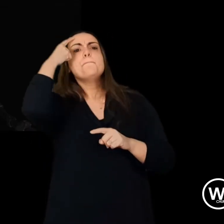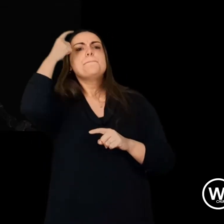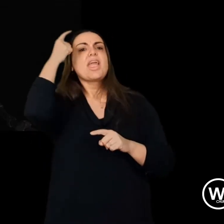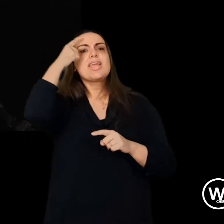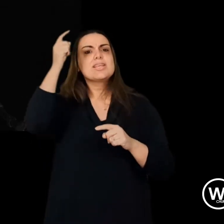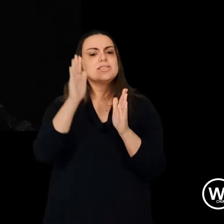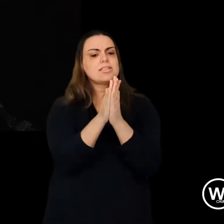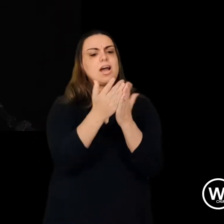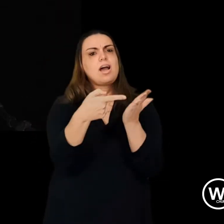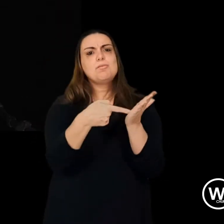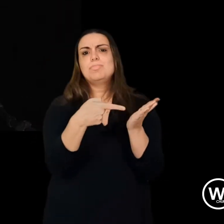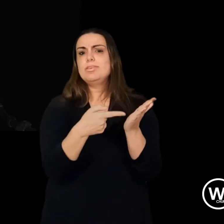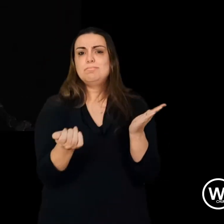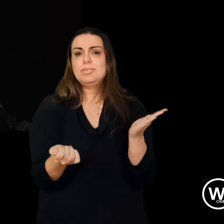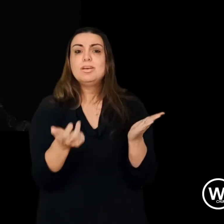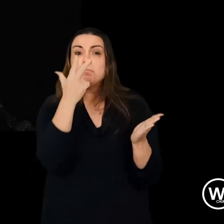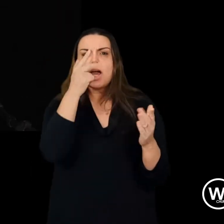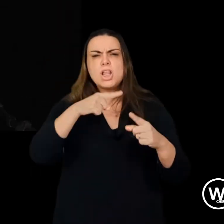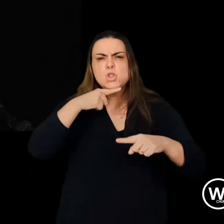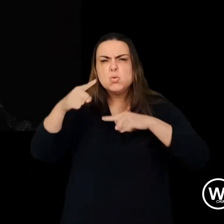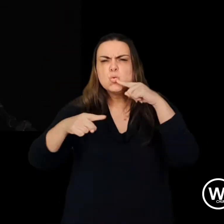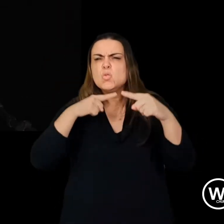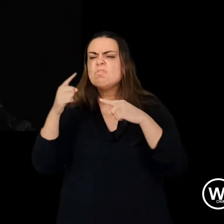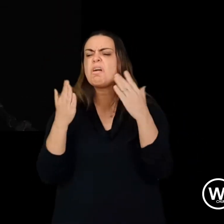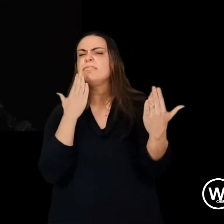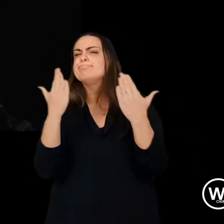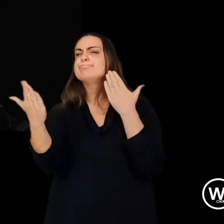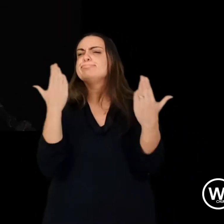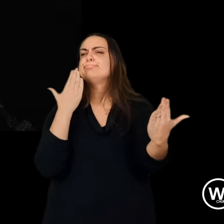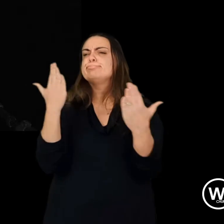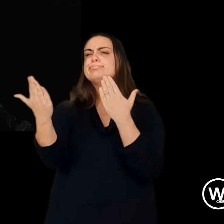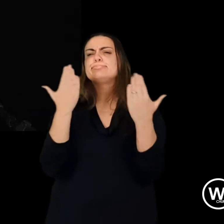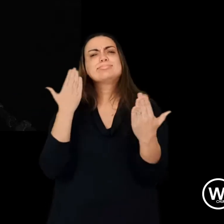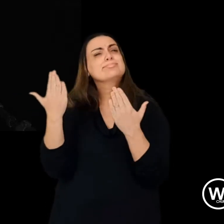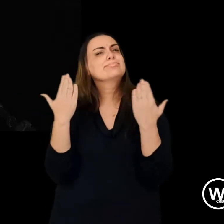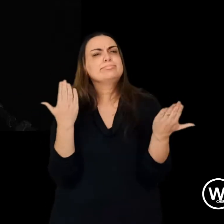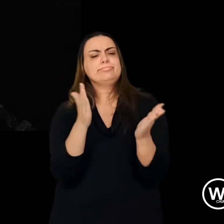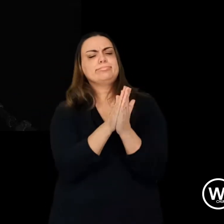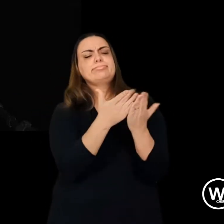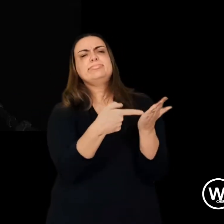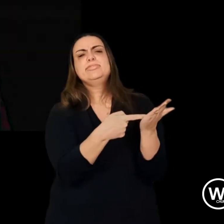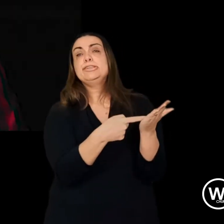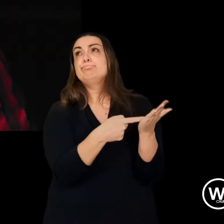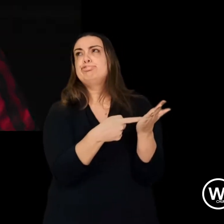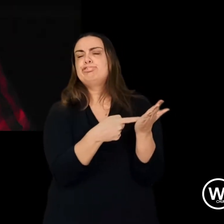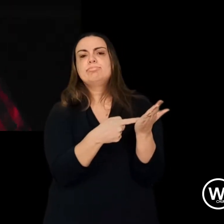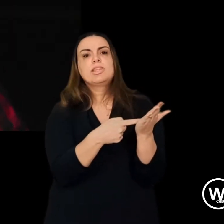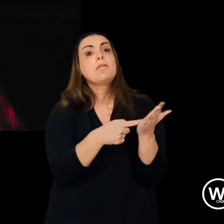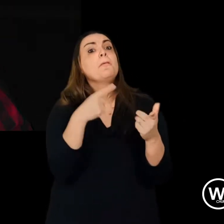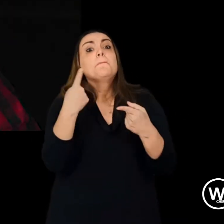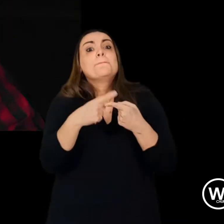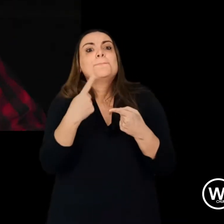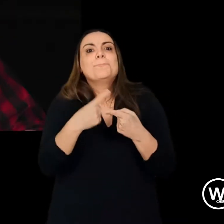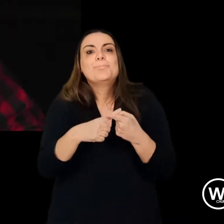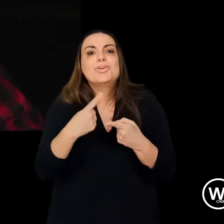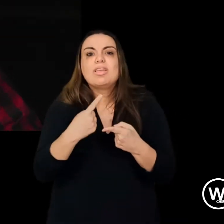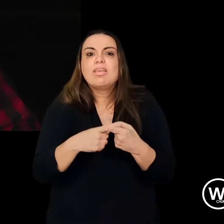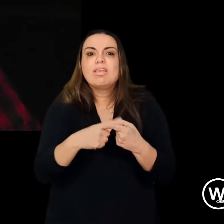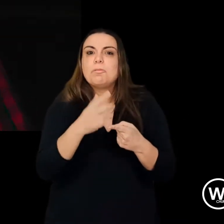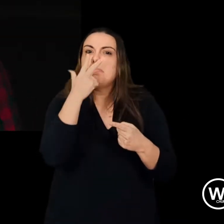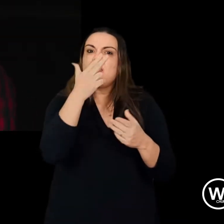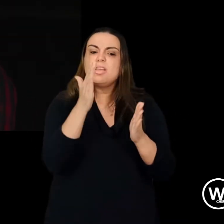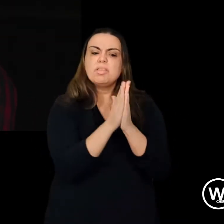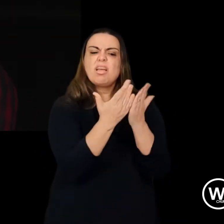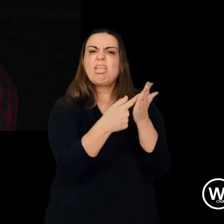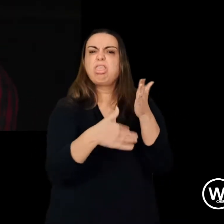As pessoas questionam a Bíblia porque não elevam a sua vida à palavra, mas rebaixam